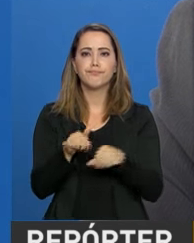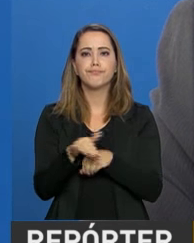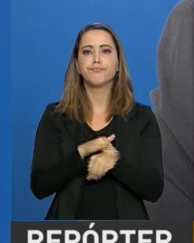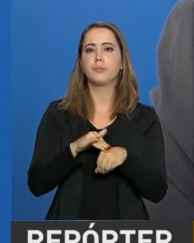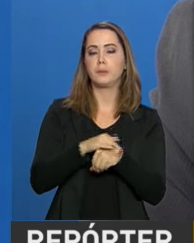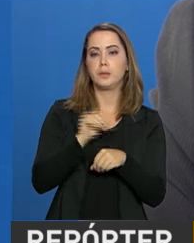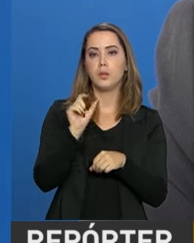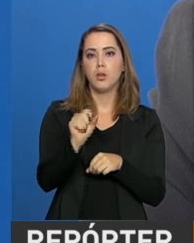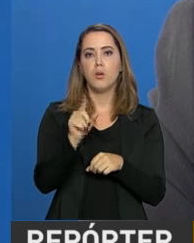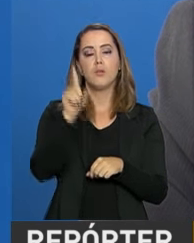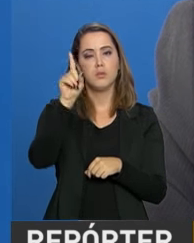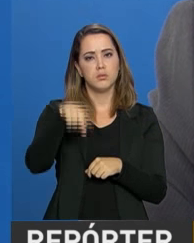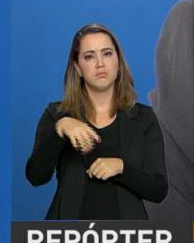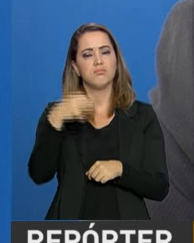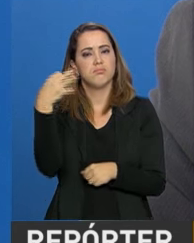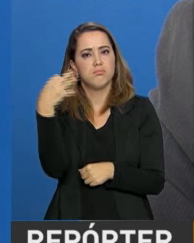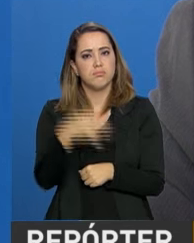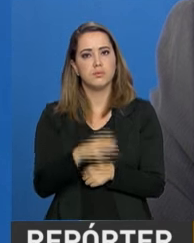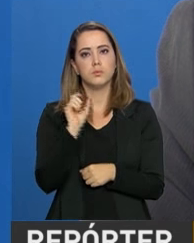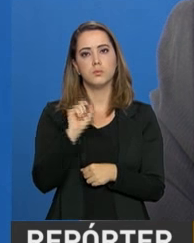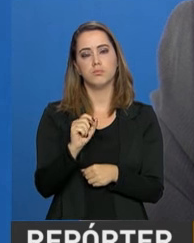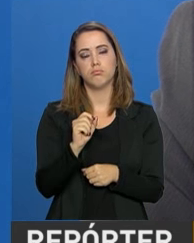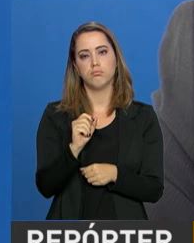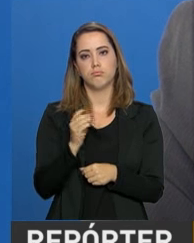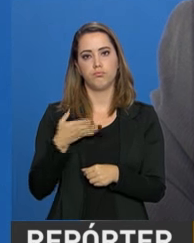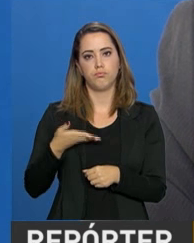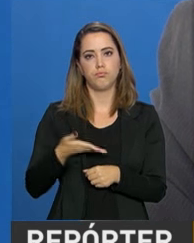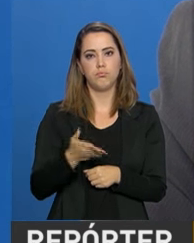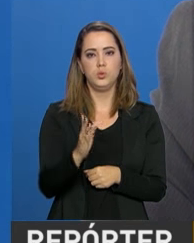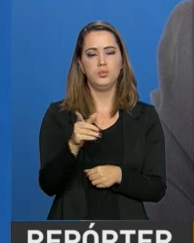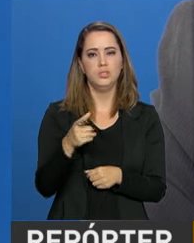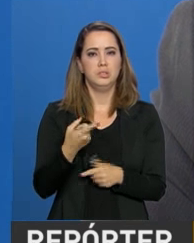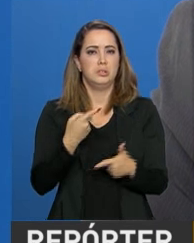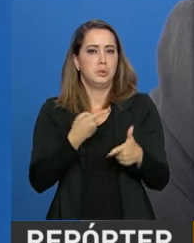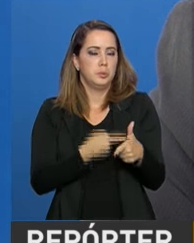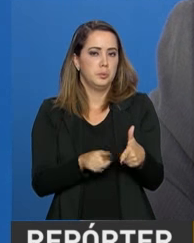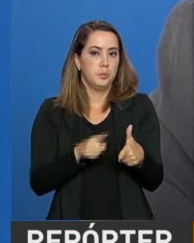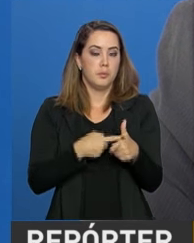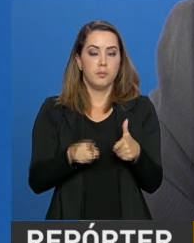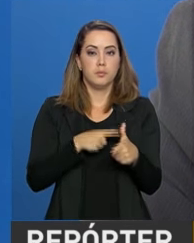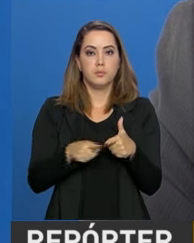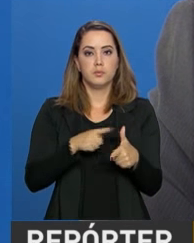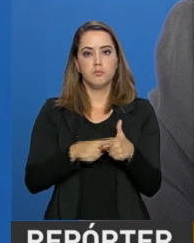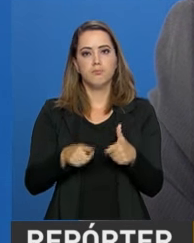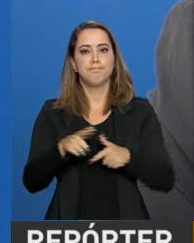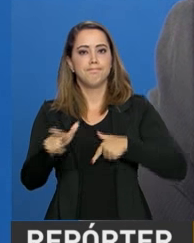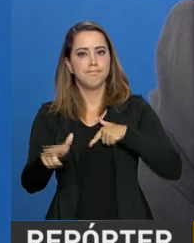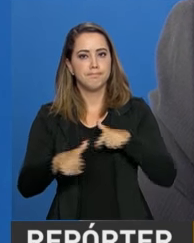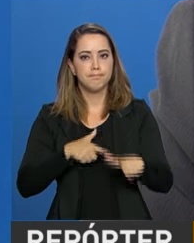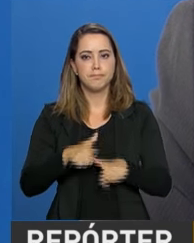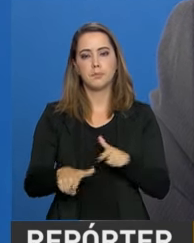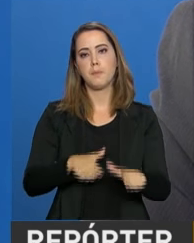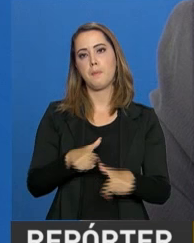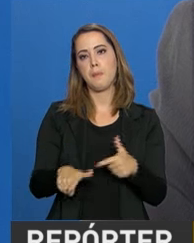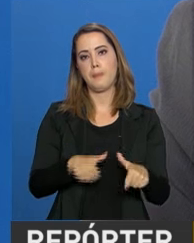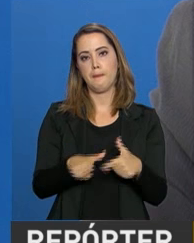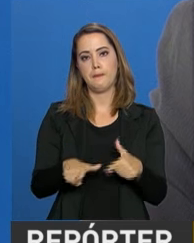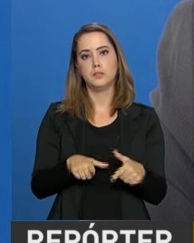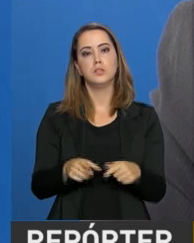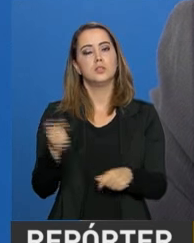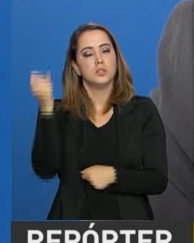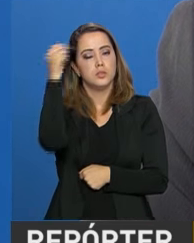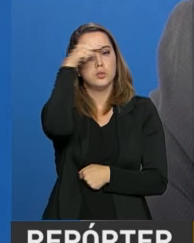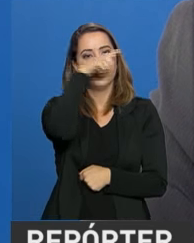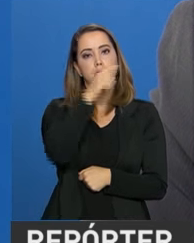certamente levaria a uma crise de funcionamento do serviço público e